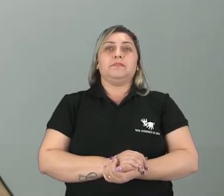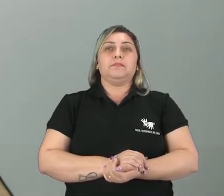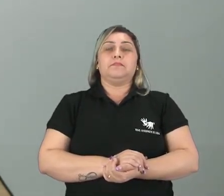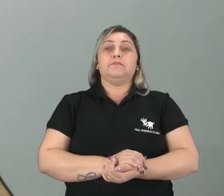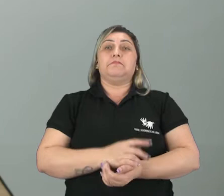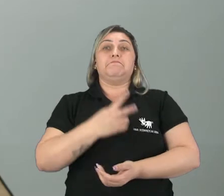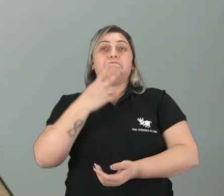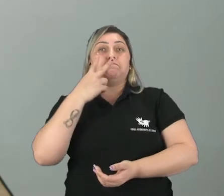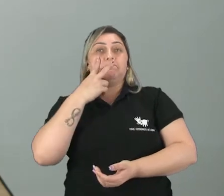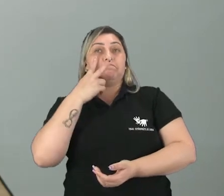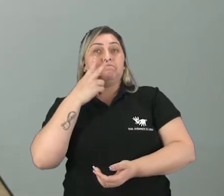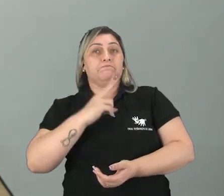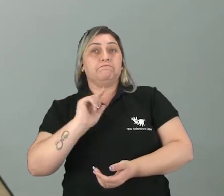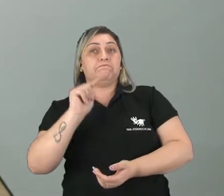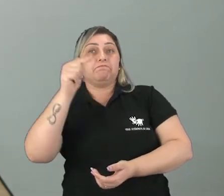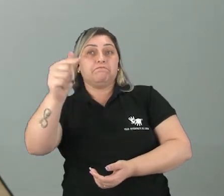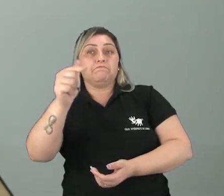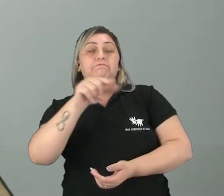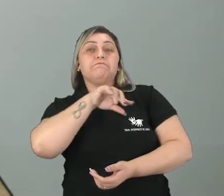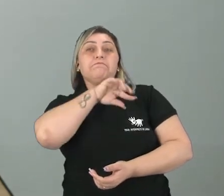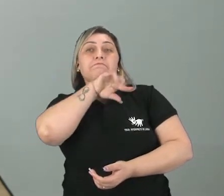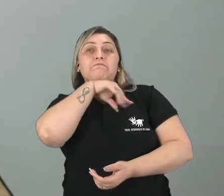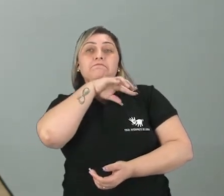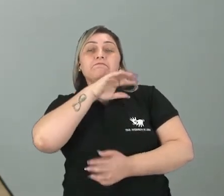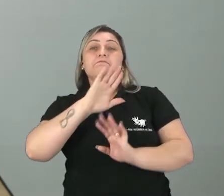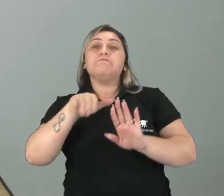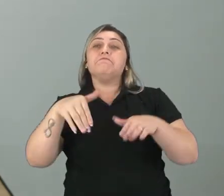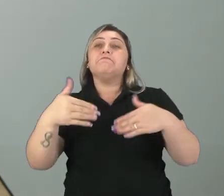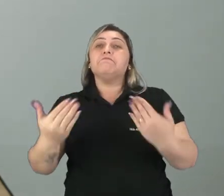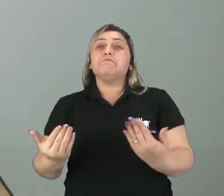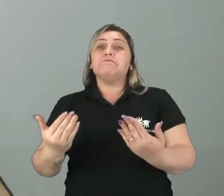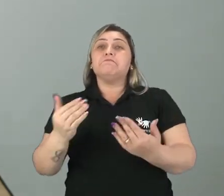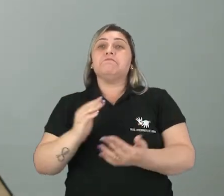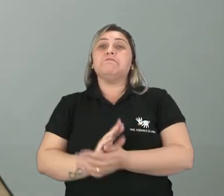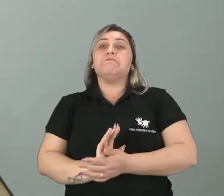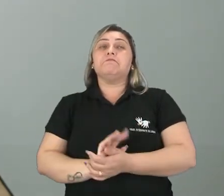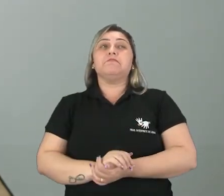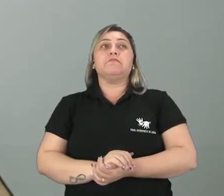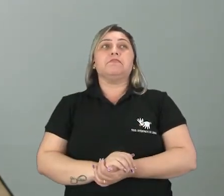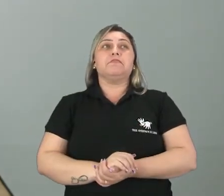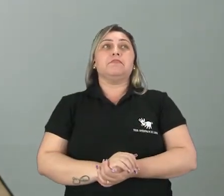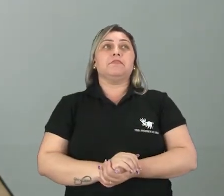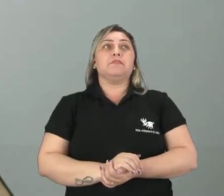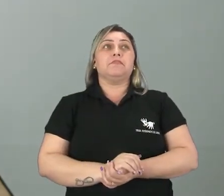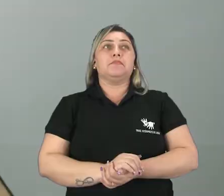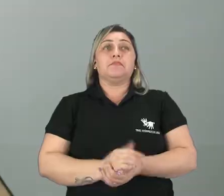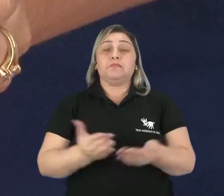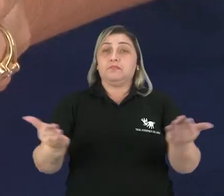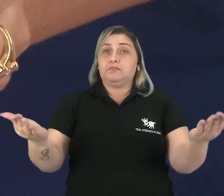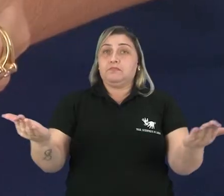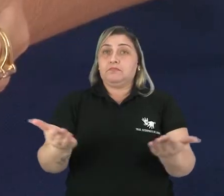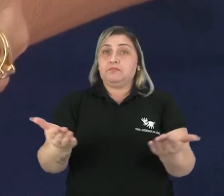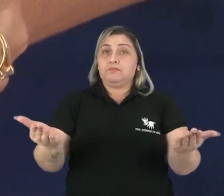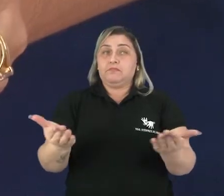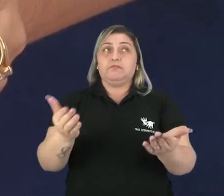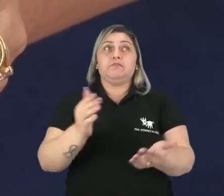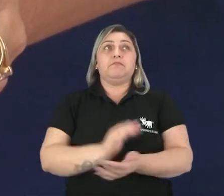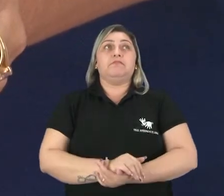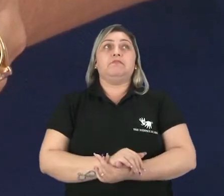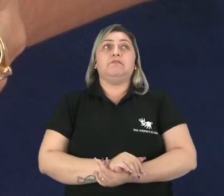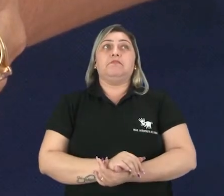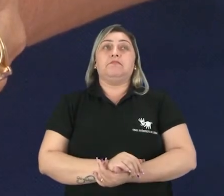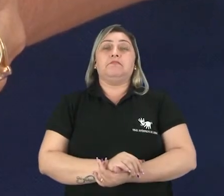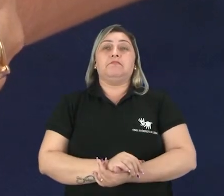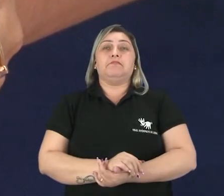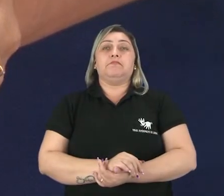e vamos ver o próximo animal qual é a direção que ele está indo e agora este está